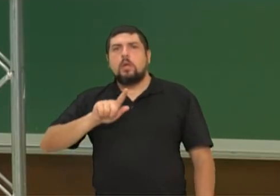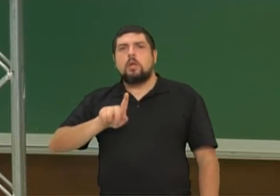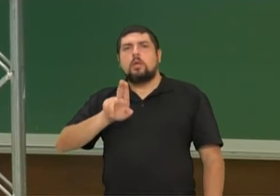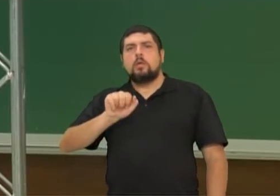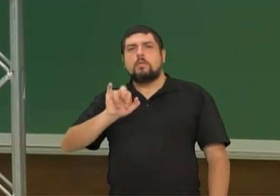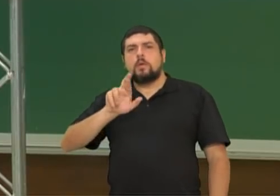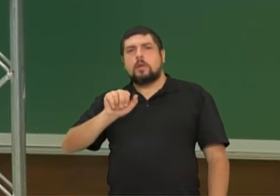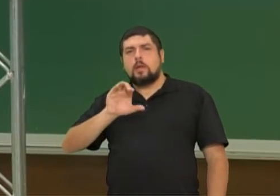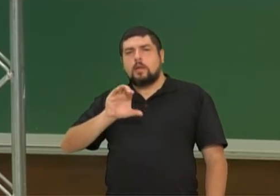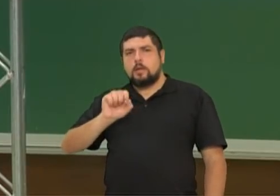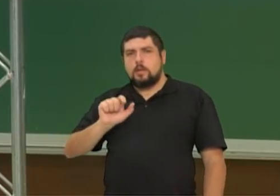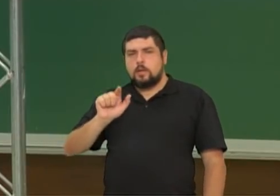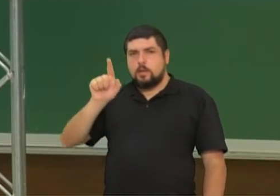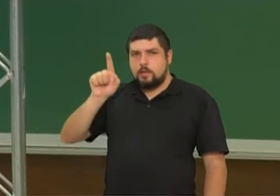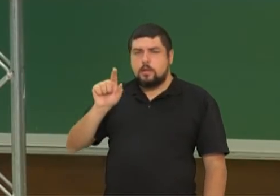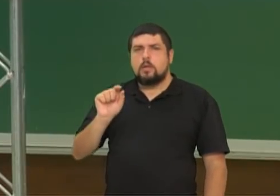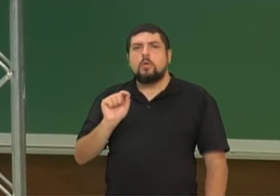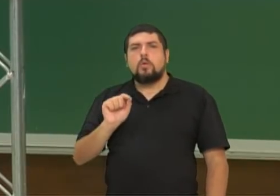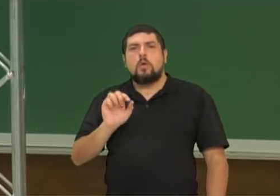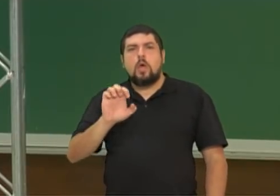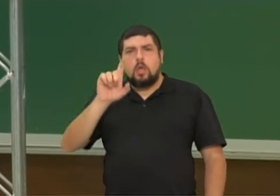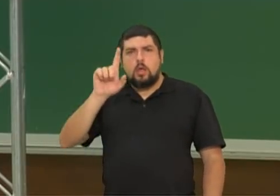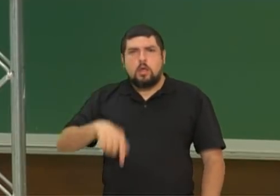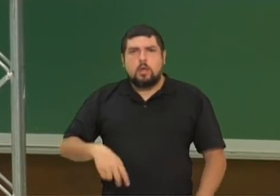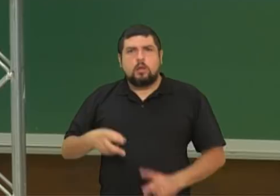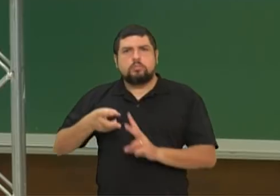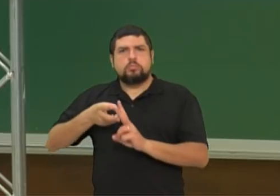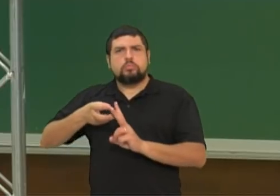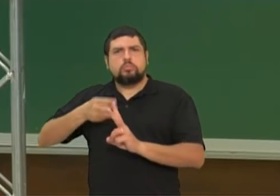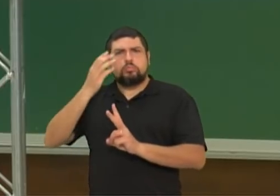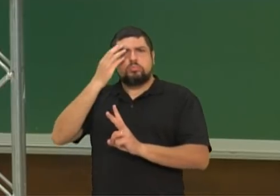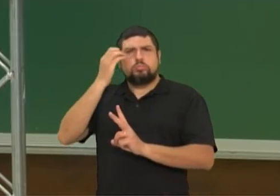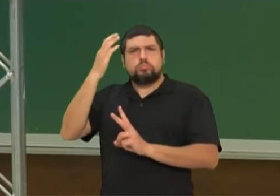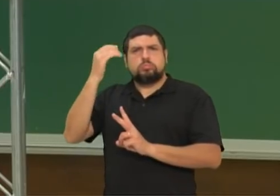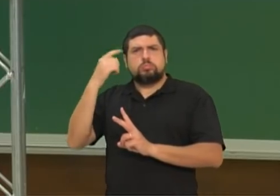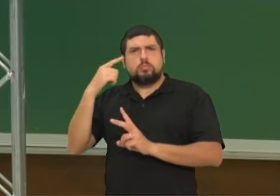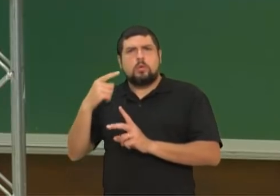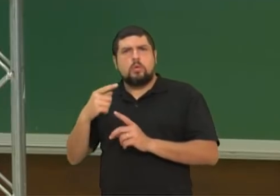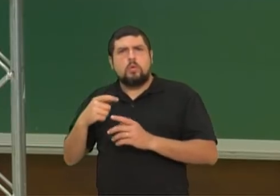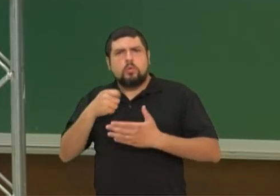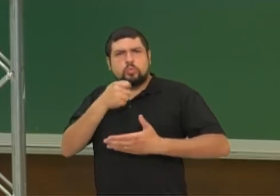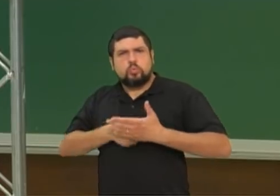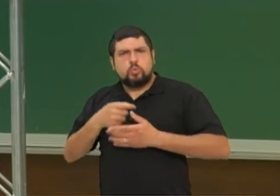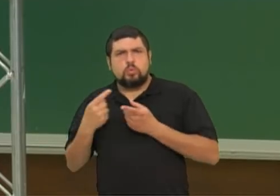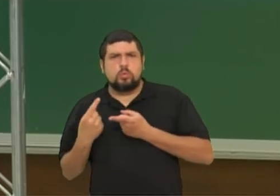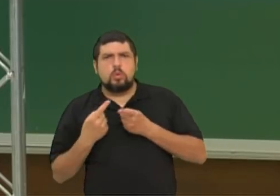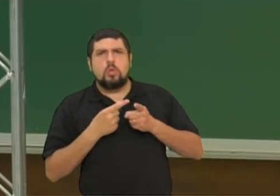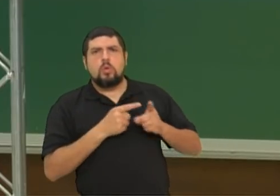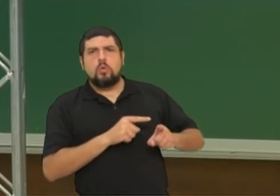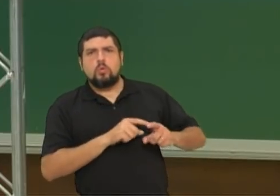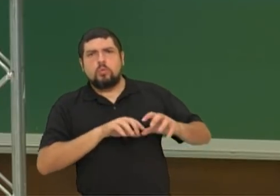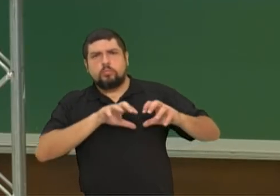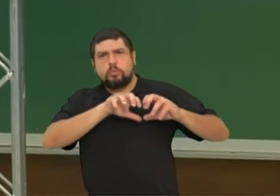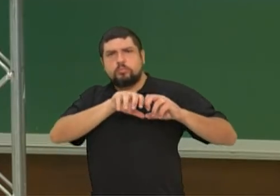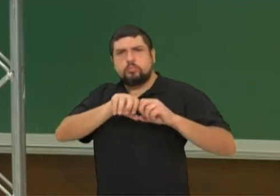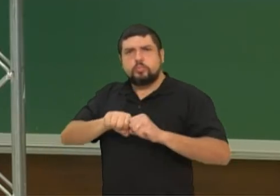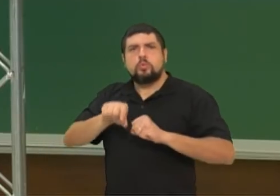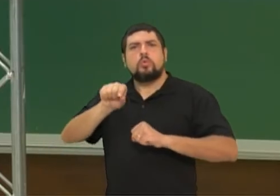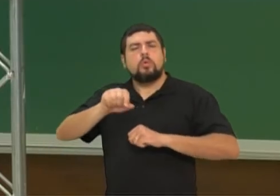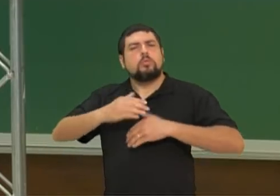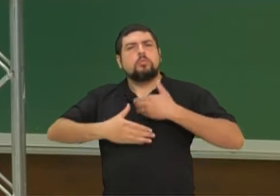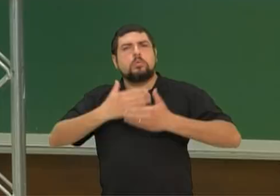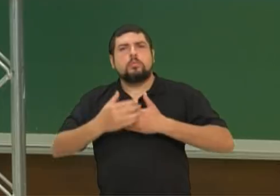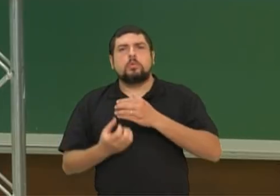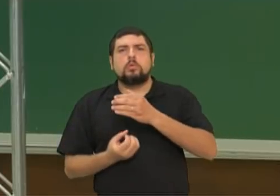herói indígena que lutou contra os colonizadores, que inclusive tem a ver com a fundação da cidade de